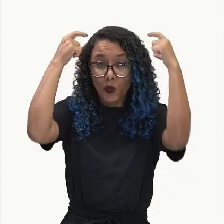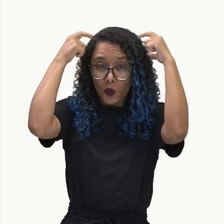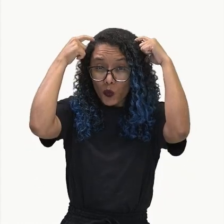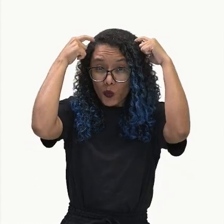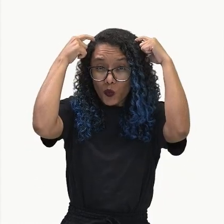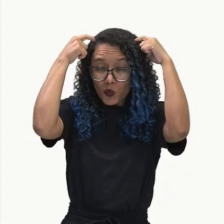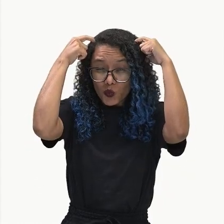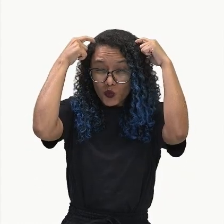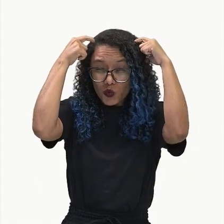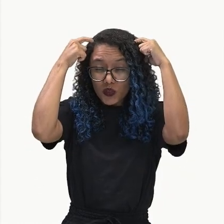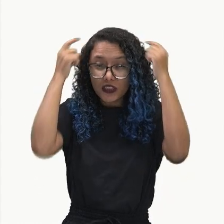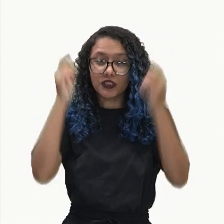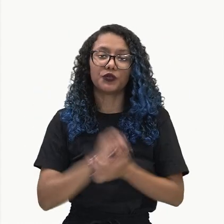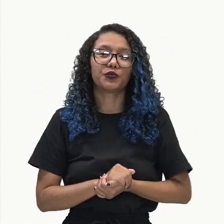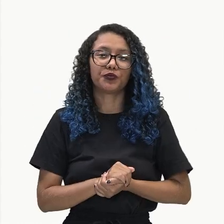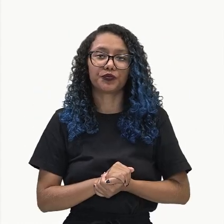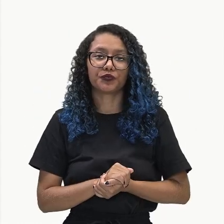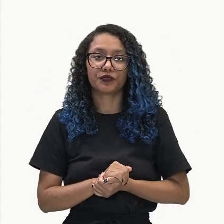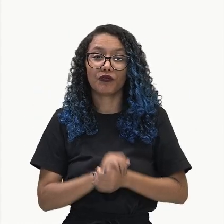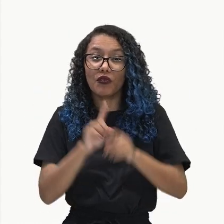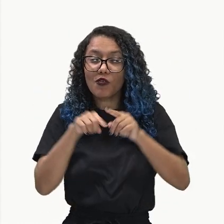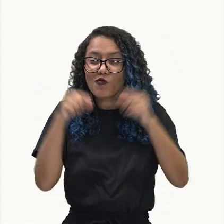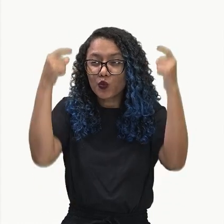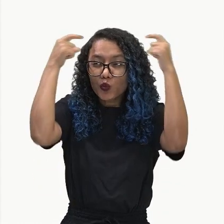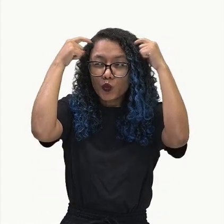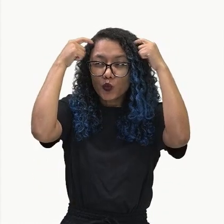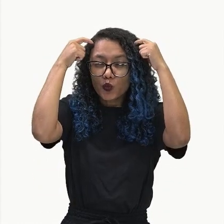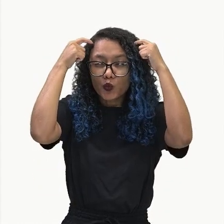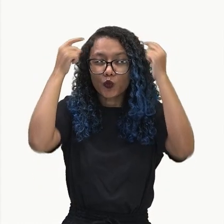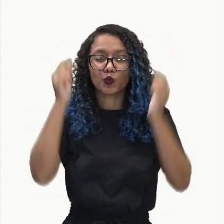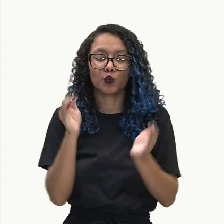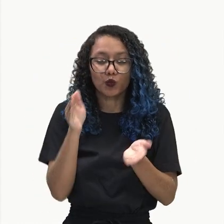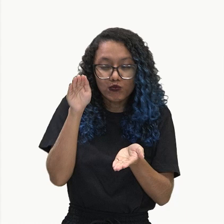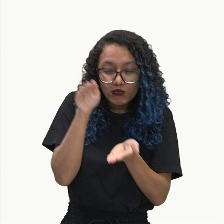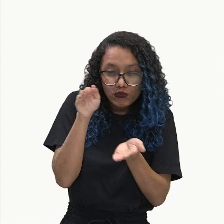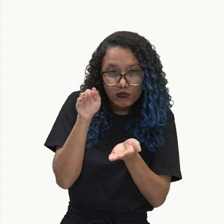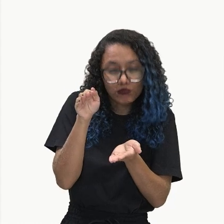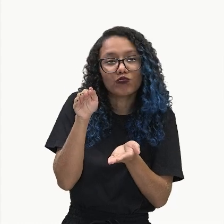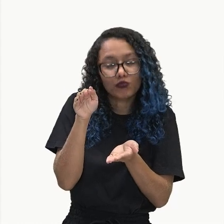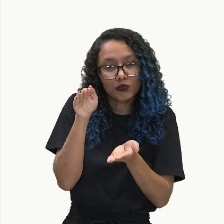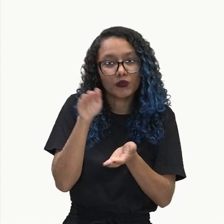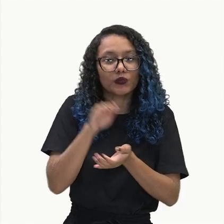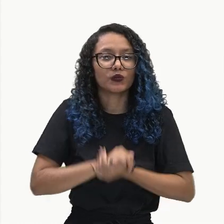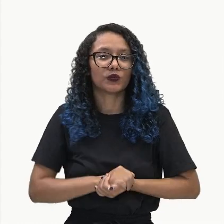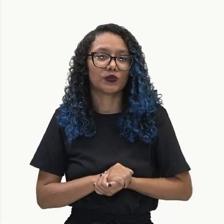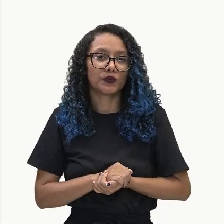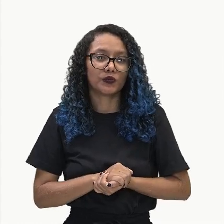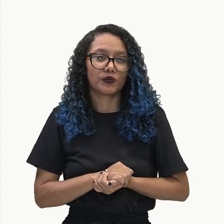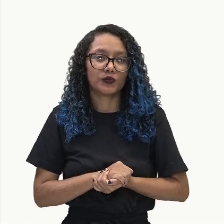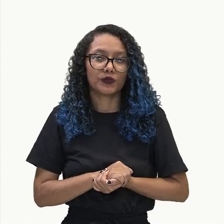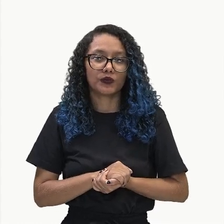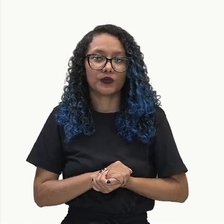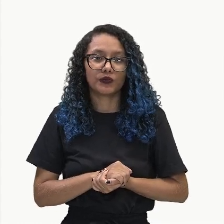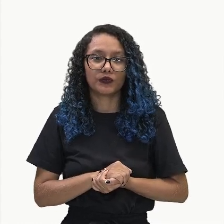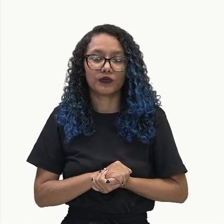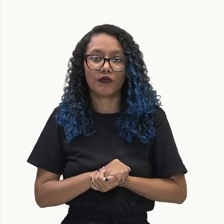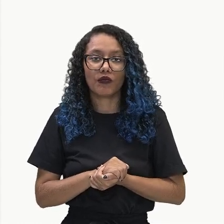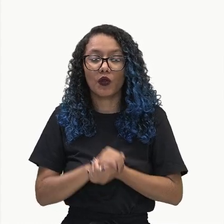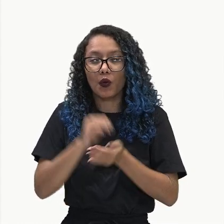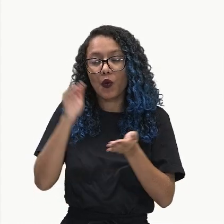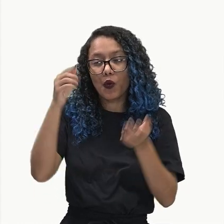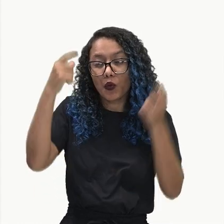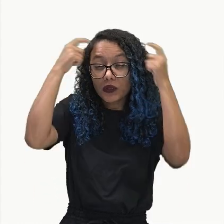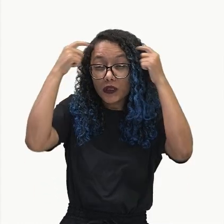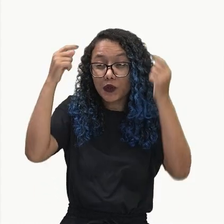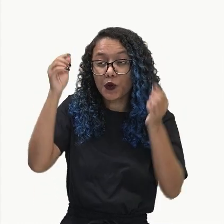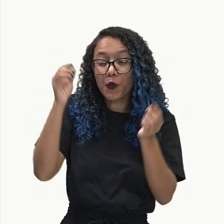na verdade, né? Mi ossito de pelúcia. O ursinho de pelúcia lá. Para ela saber a localização desse urso de